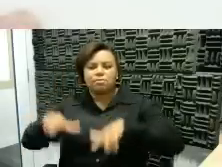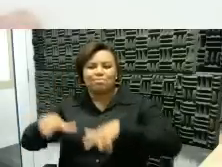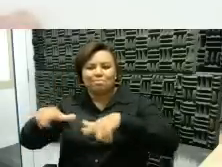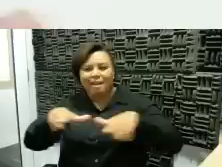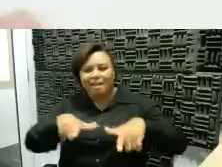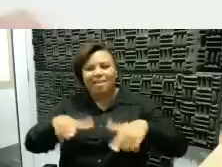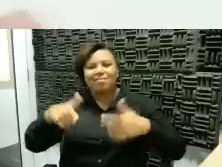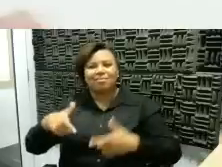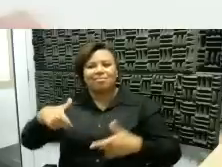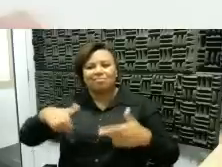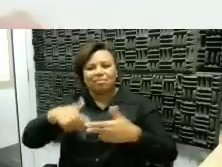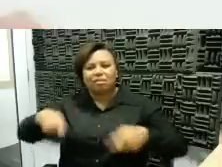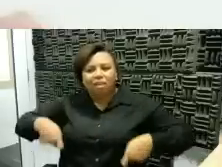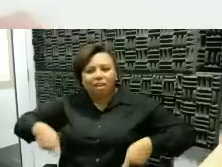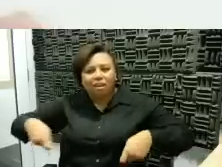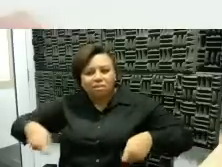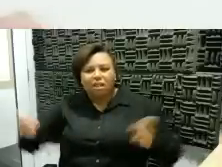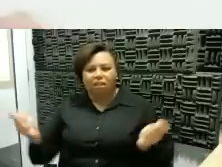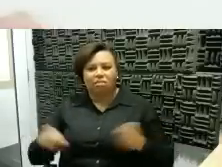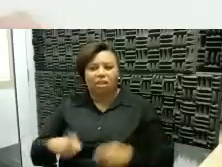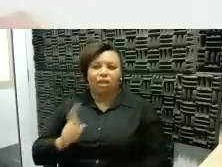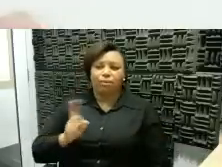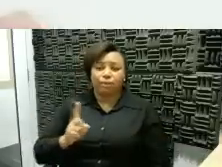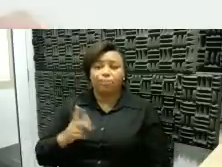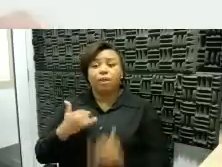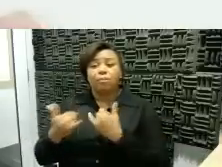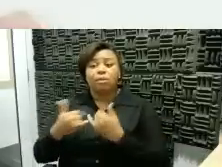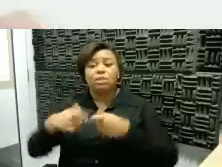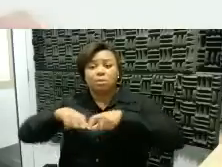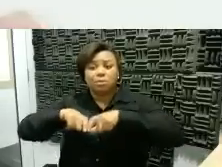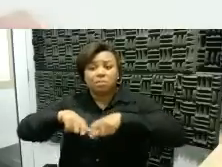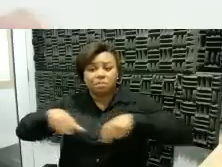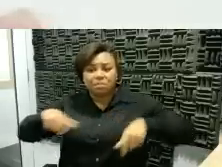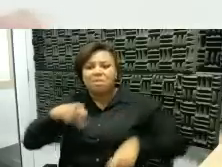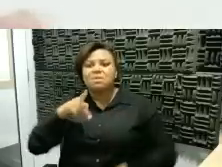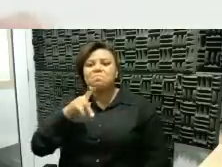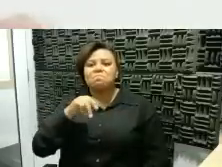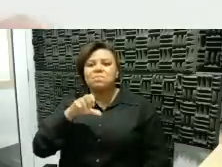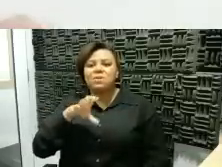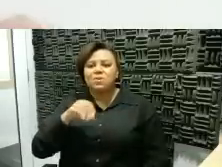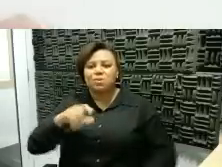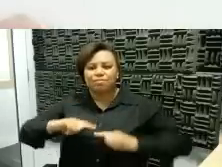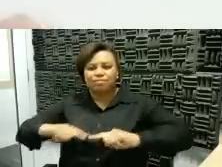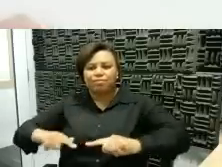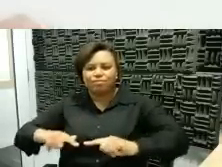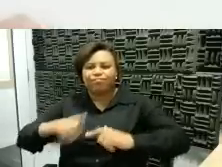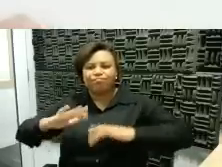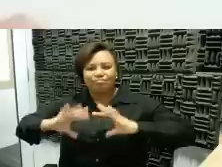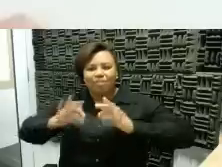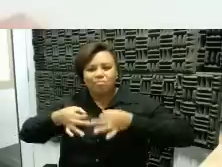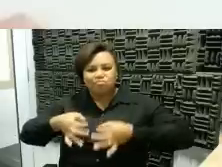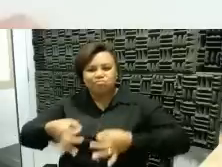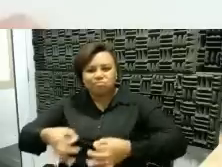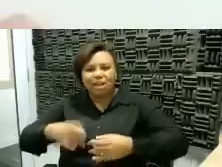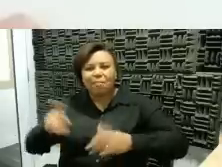não por exemplo o piso tátil que é aquele piso com as bolinhas né que a gente encontra ã nas ruas